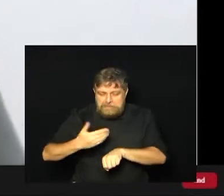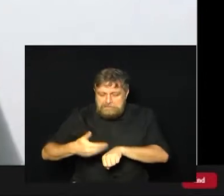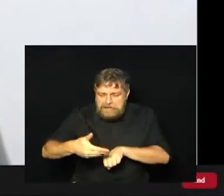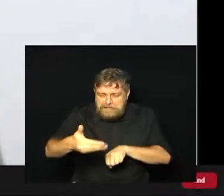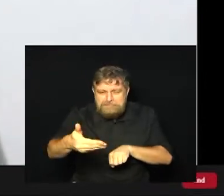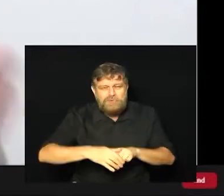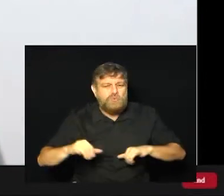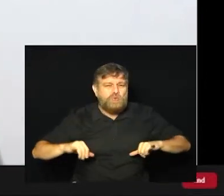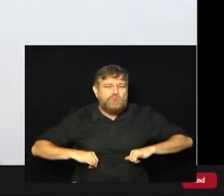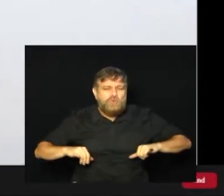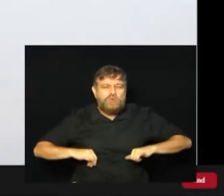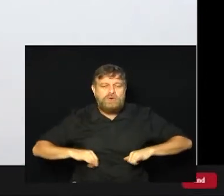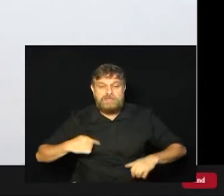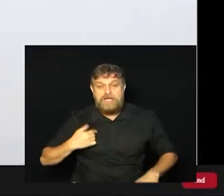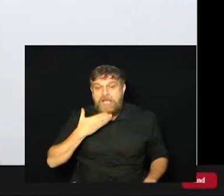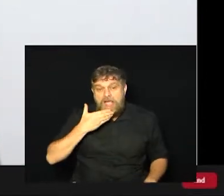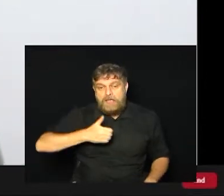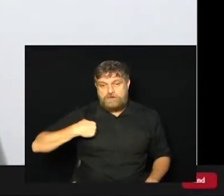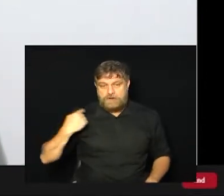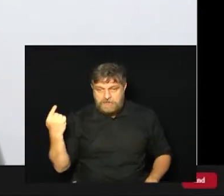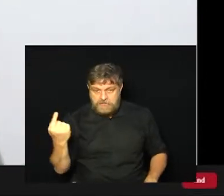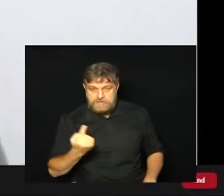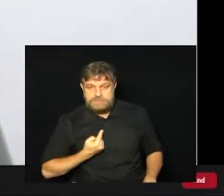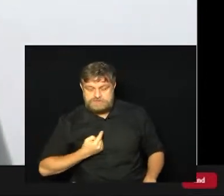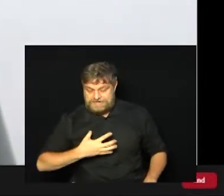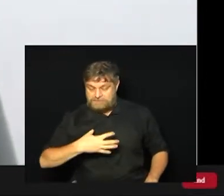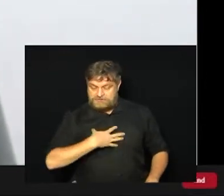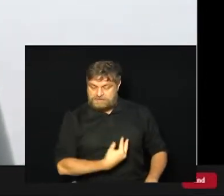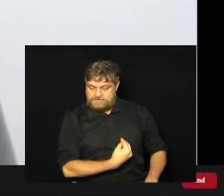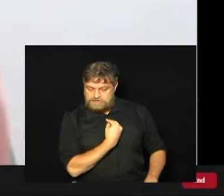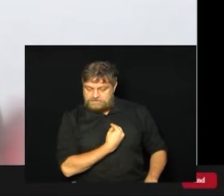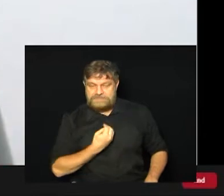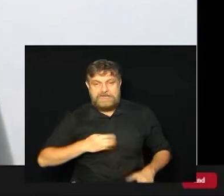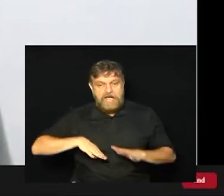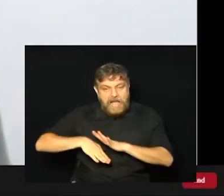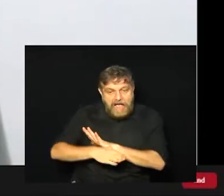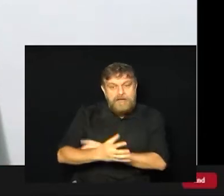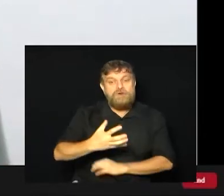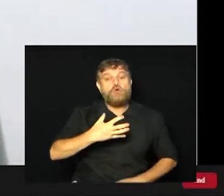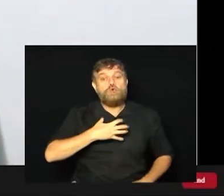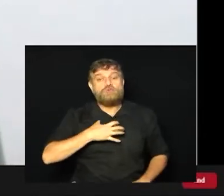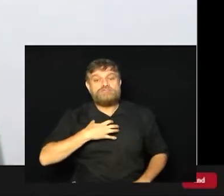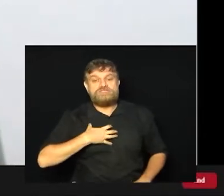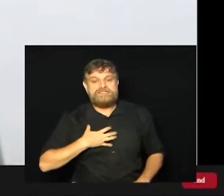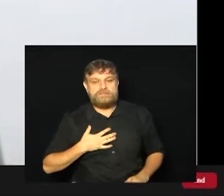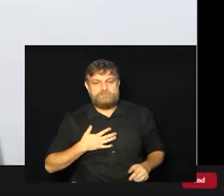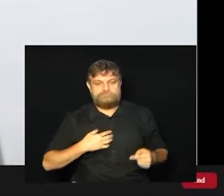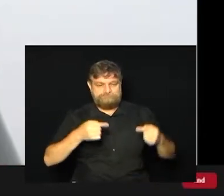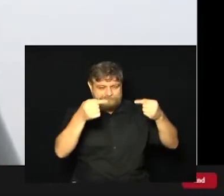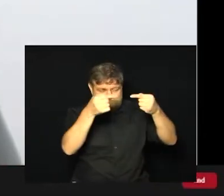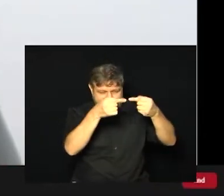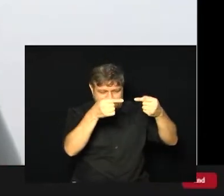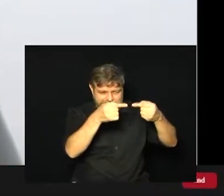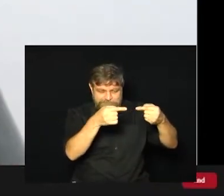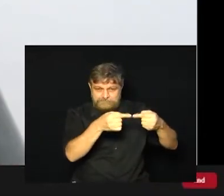alto. É muito melhor a gente, sim, desenhar um estilo de vida com hábitos, comportamentos alinhados com